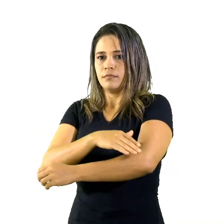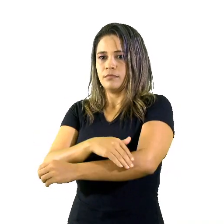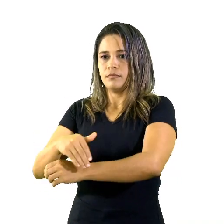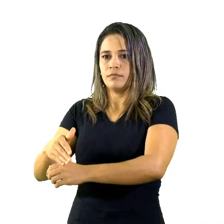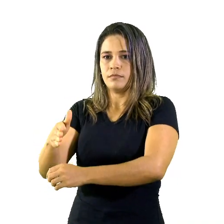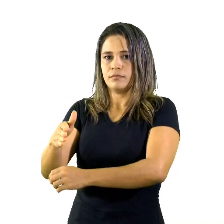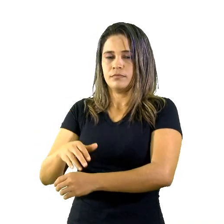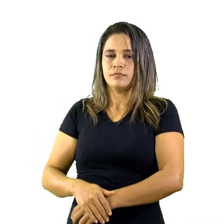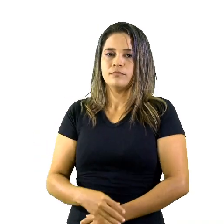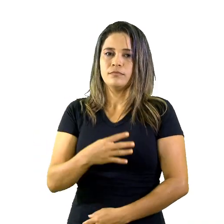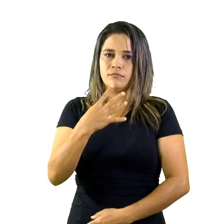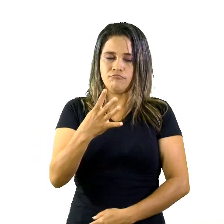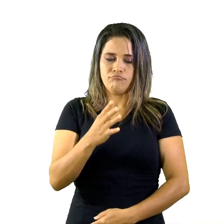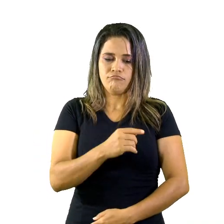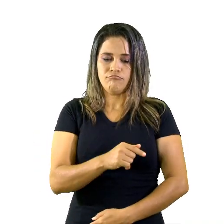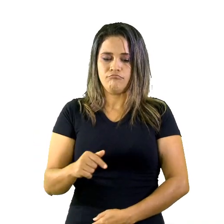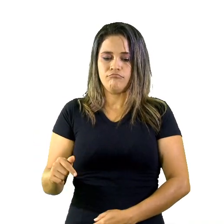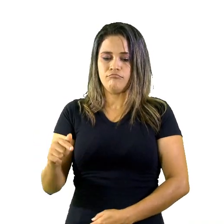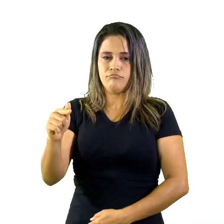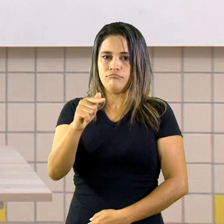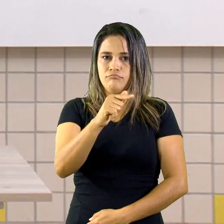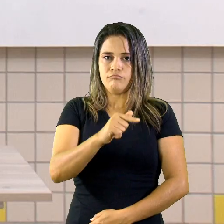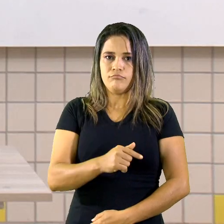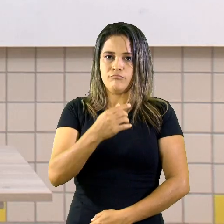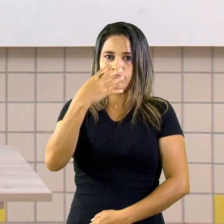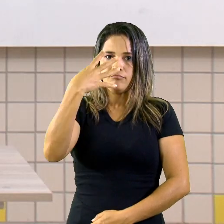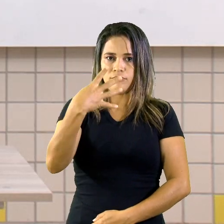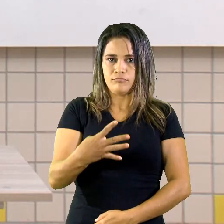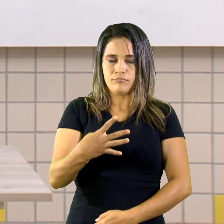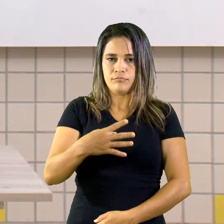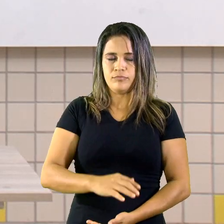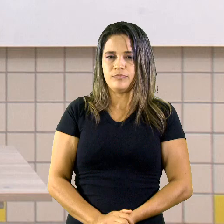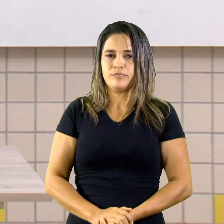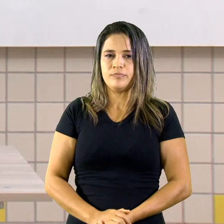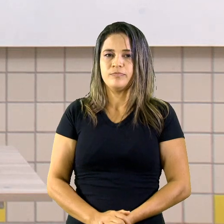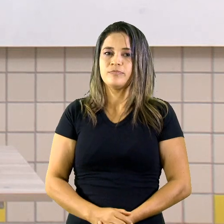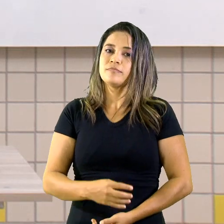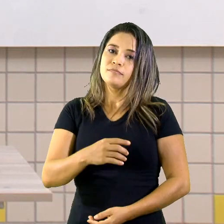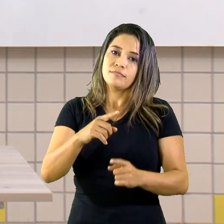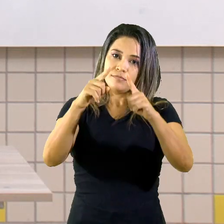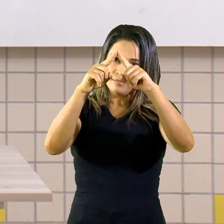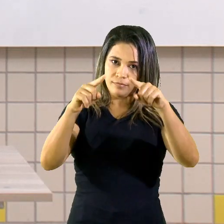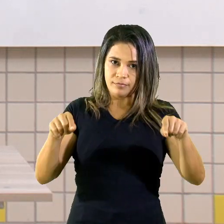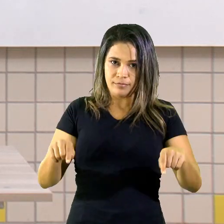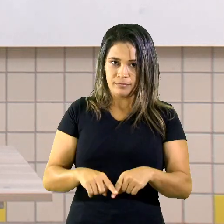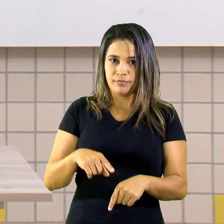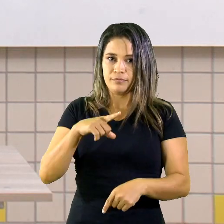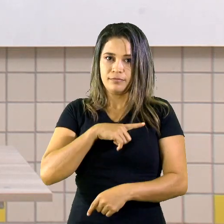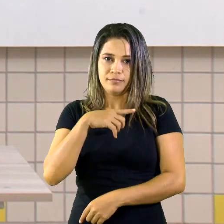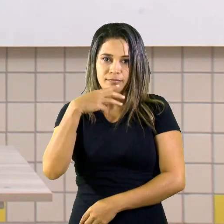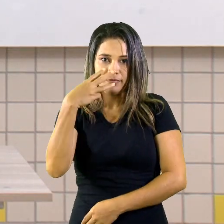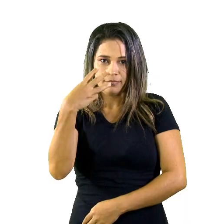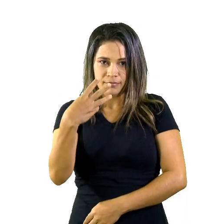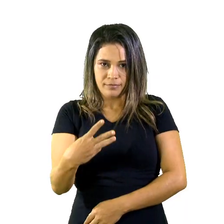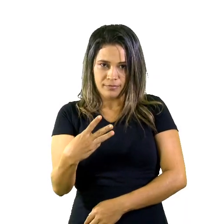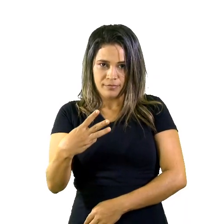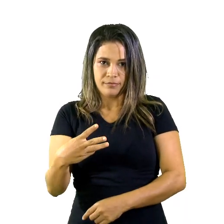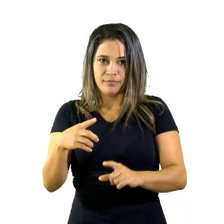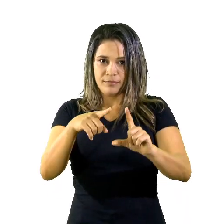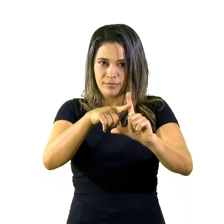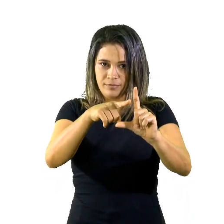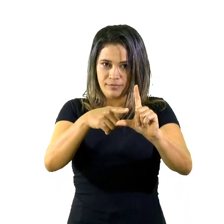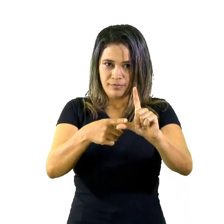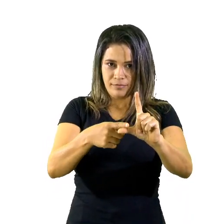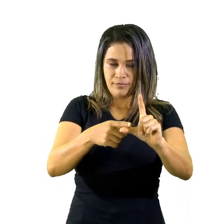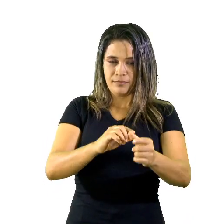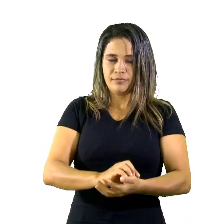4 lados. Beleza? Olha só. Os triângulos possuem 3 lados, possuem 3 vértices. O